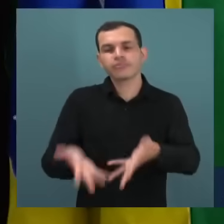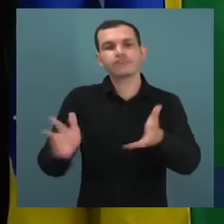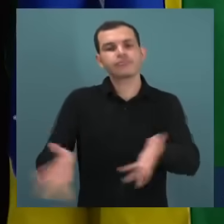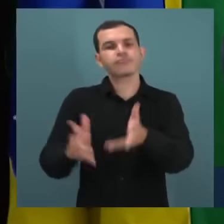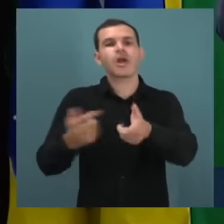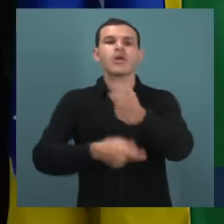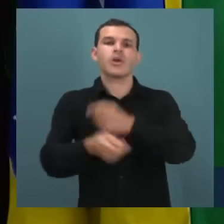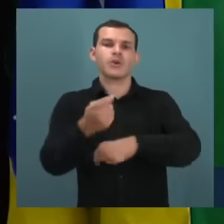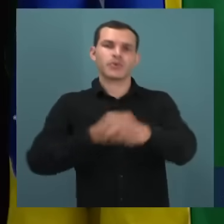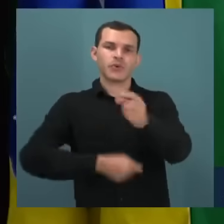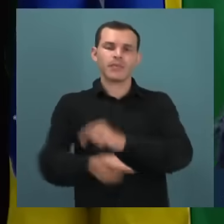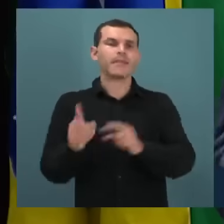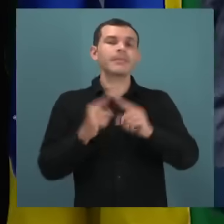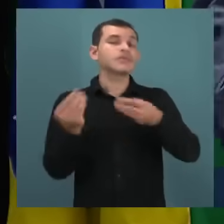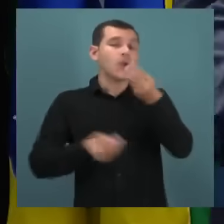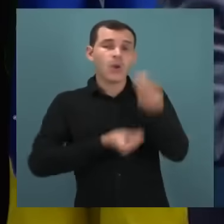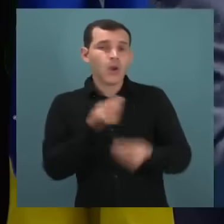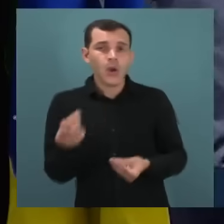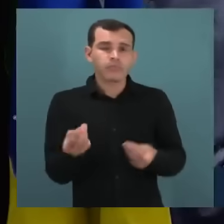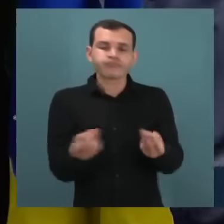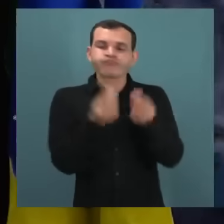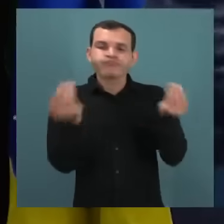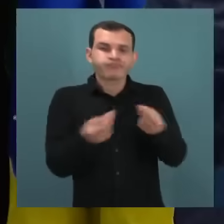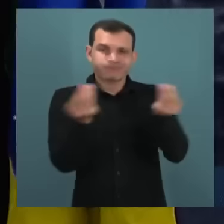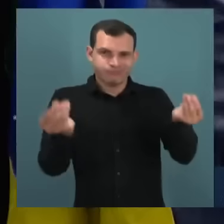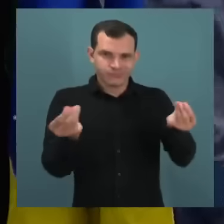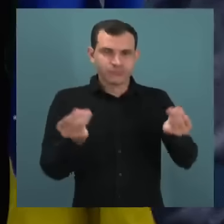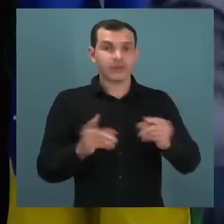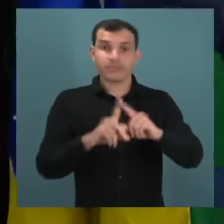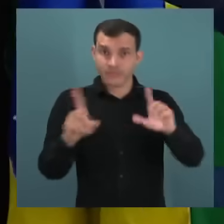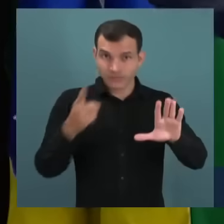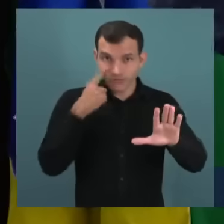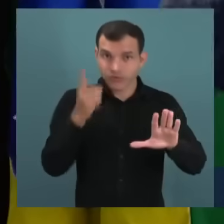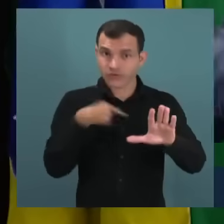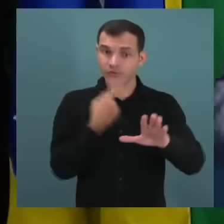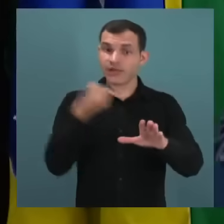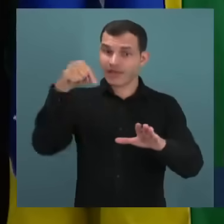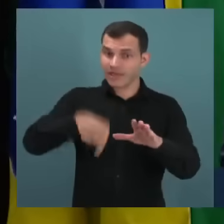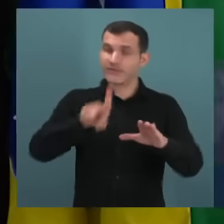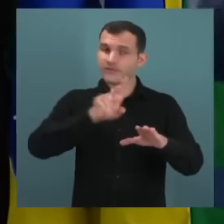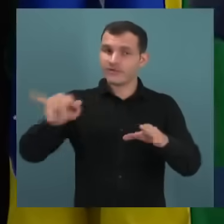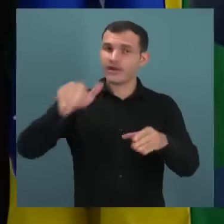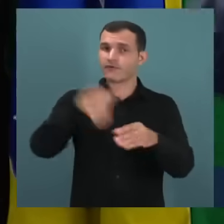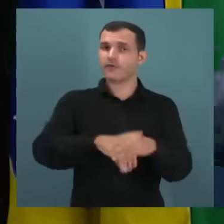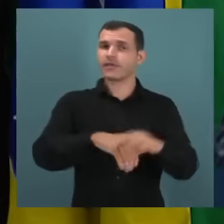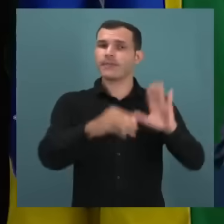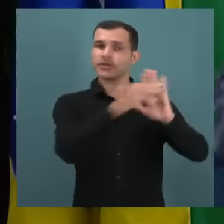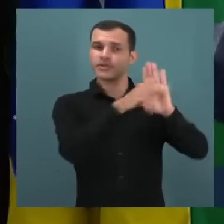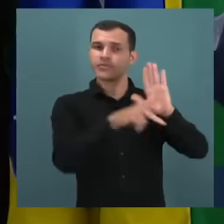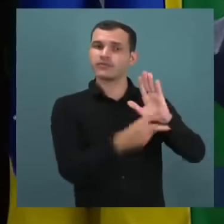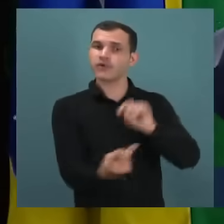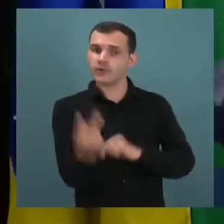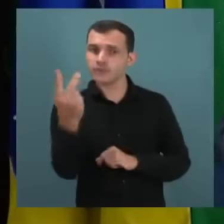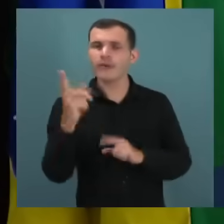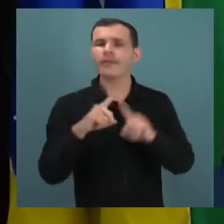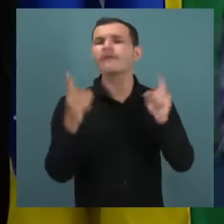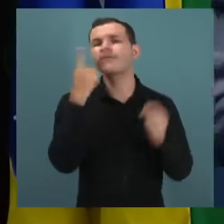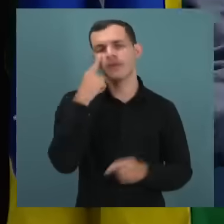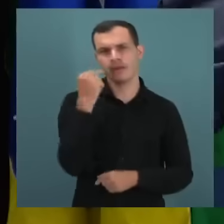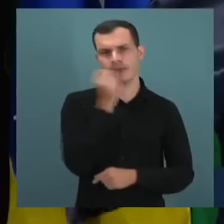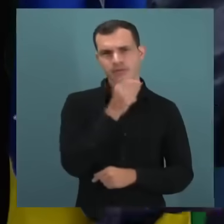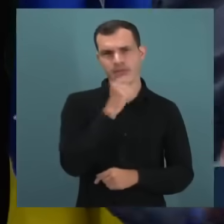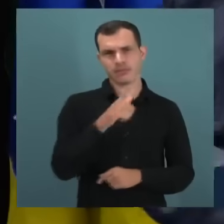de forma absolutamente artificial. Aliás, nós vamos votar aqui 2 medidas provisórias. E olha que engraçado. Numa, o